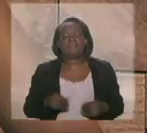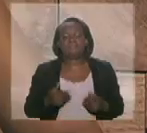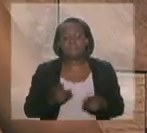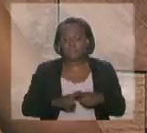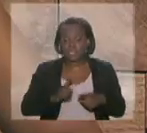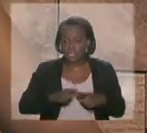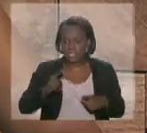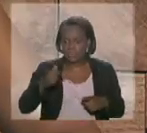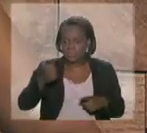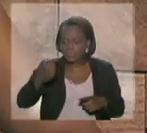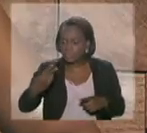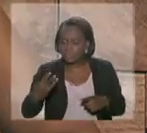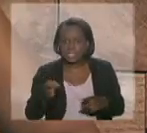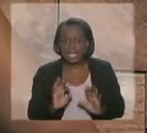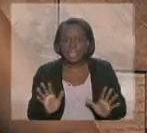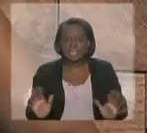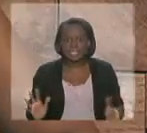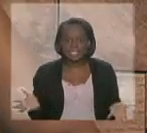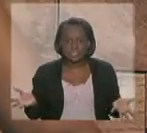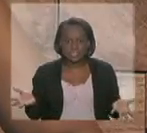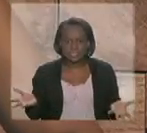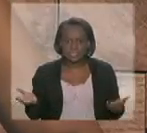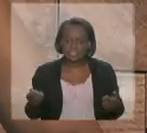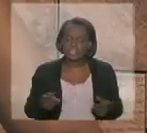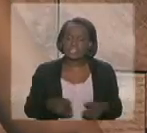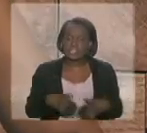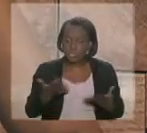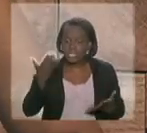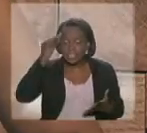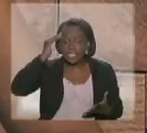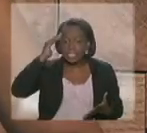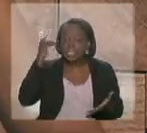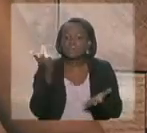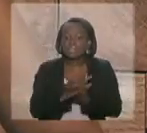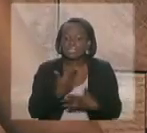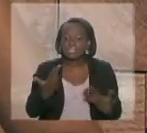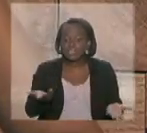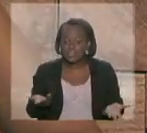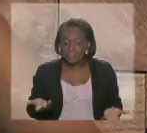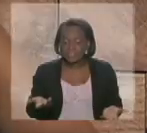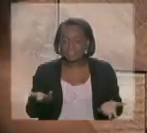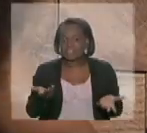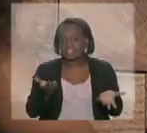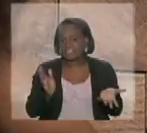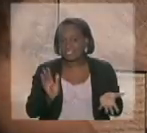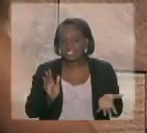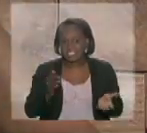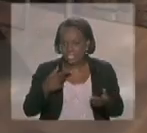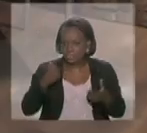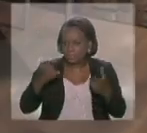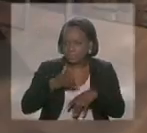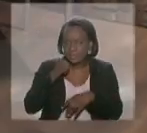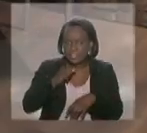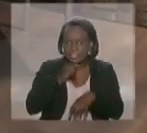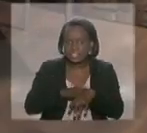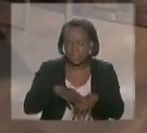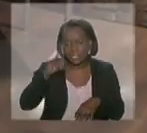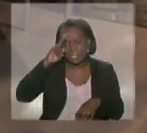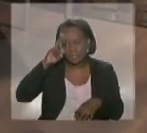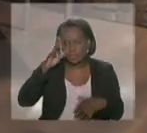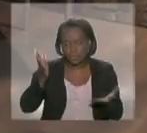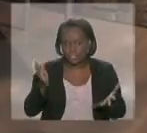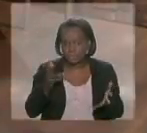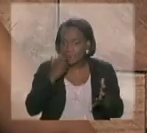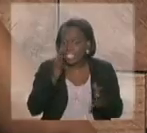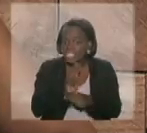muito enfurecida porque eu não fiquei nem classificada eu quero entender o que aconteceu eu falando com a minha mãe eu lembro eu lembro